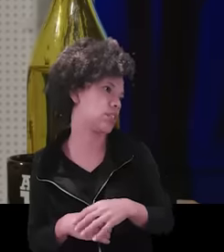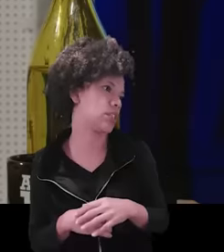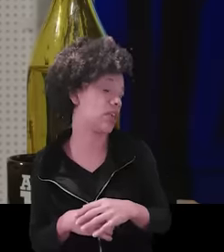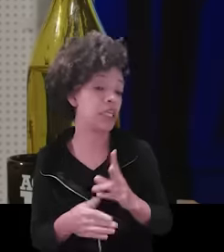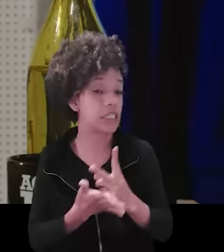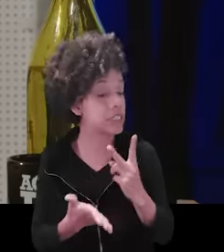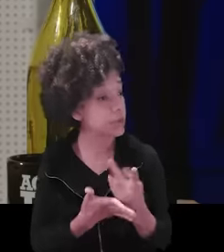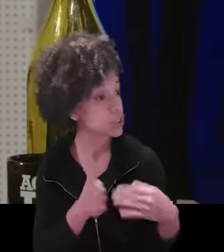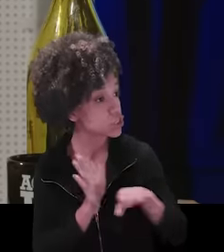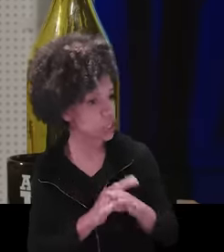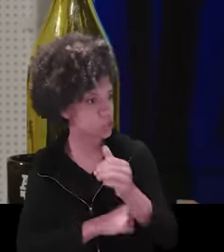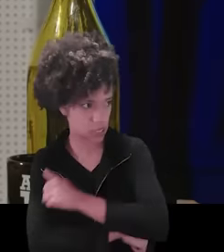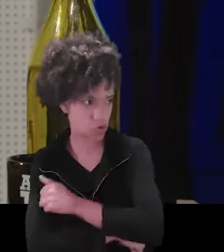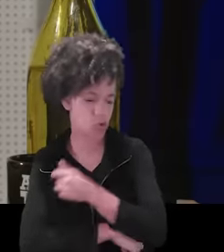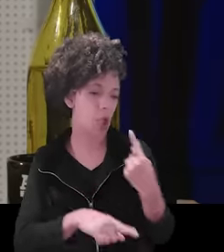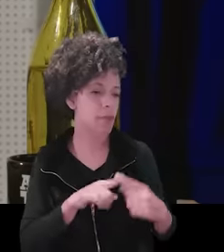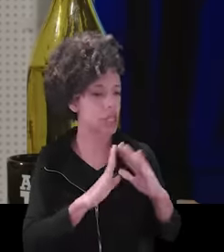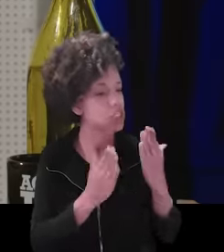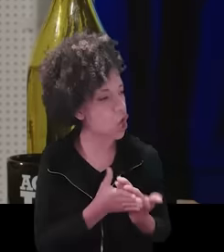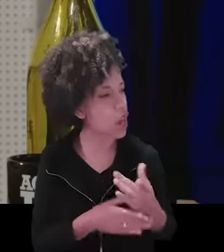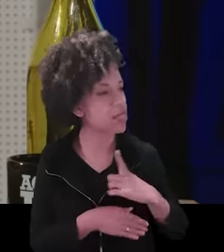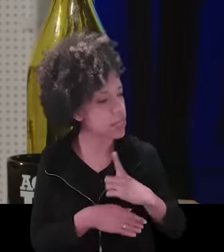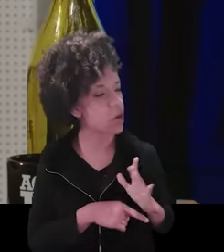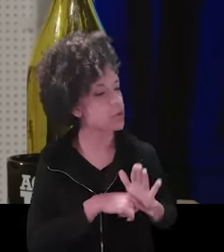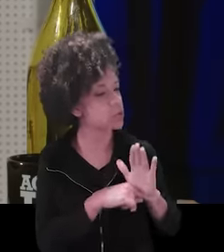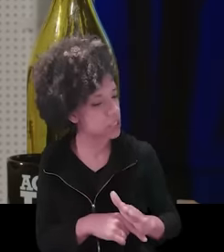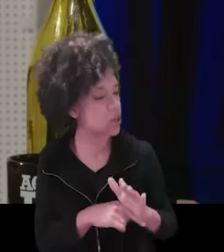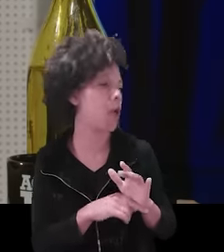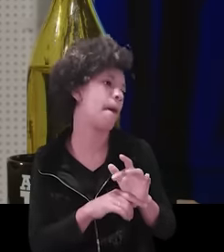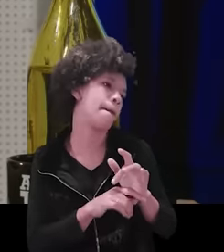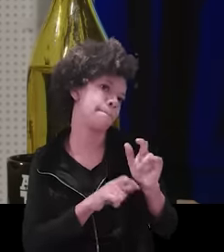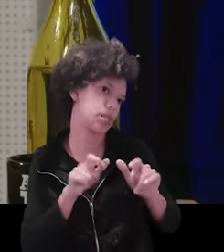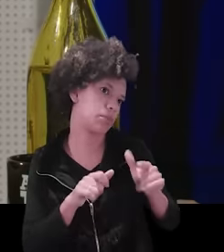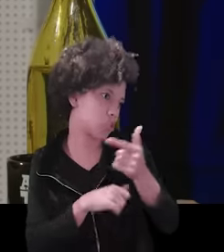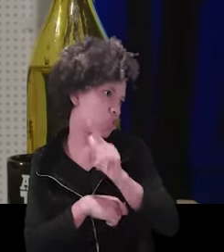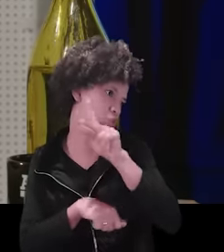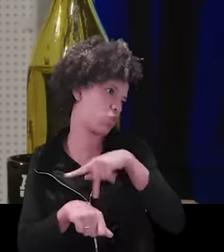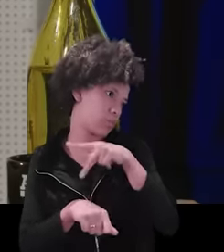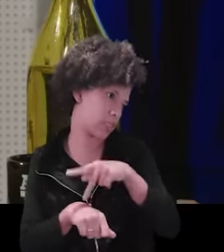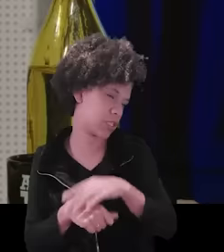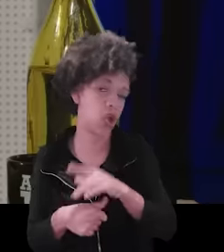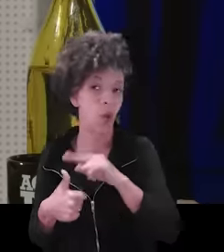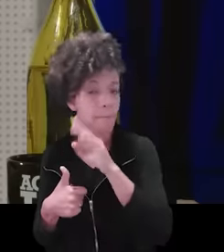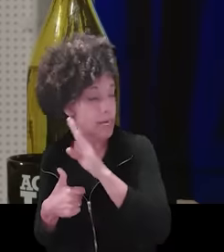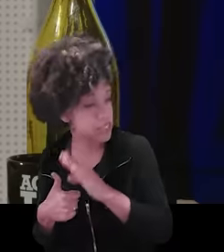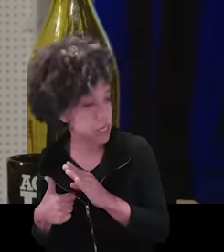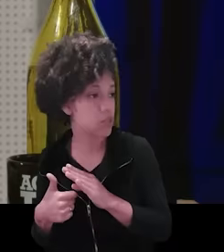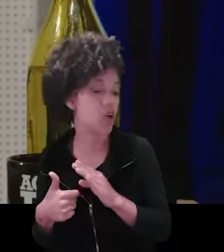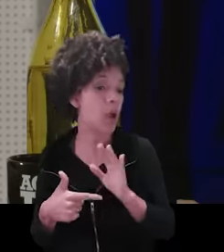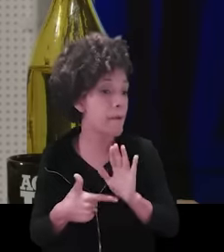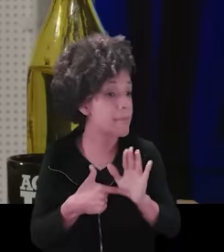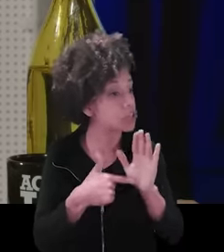e sempre quando cheguei seus alunos porque a escola ele tem assim um auxílio para quem é de fora ele pega um